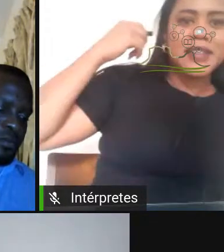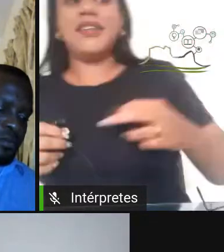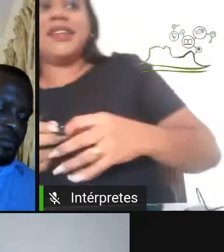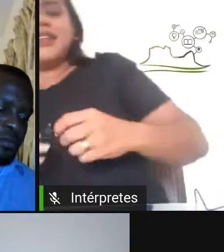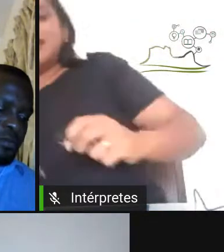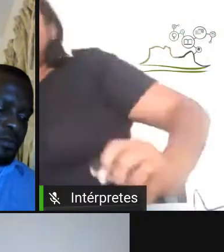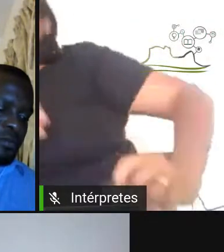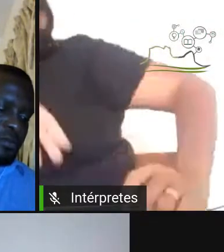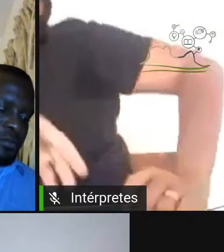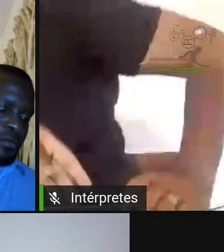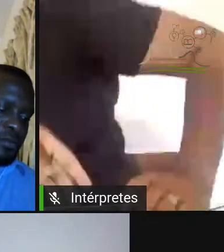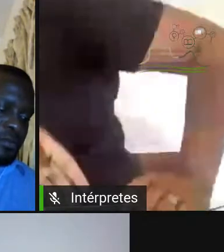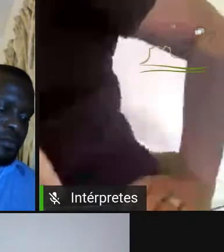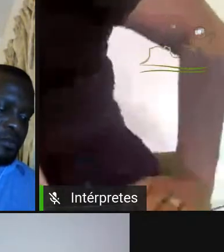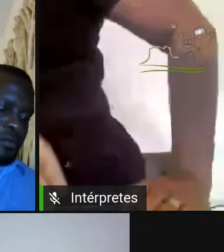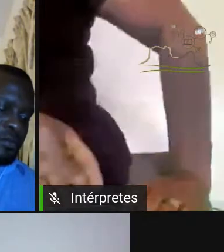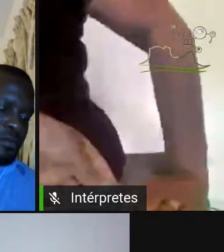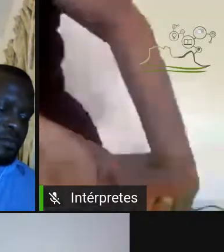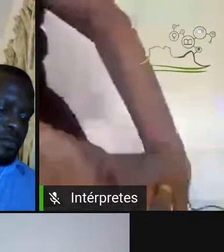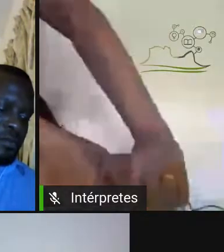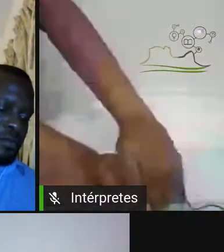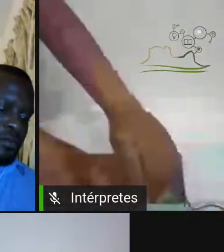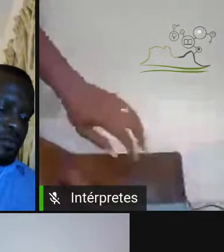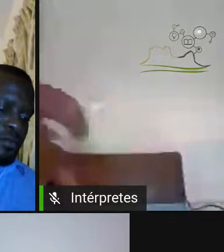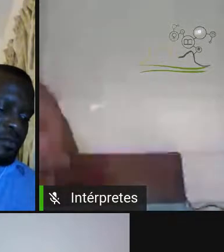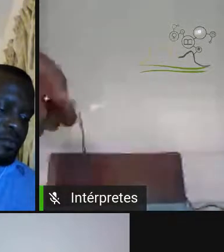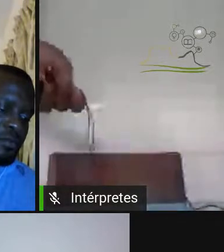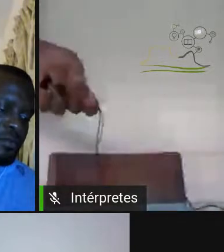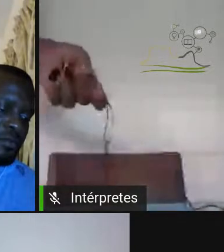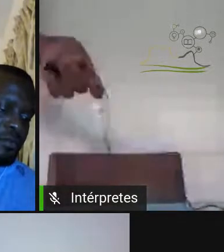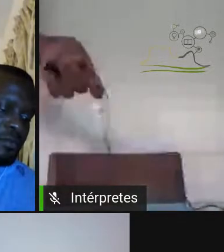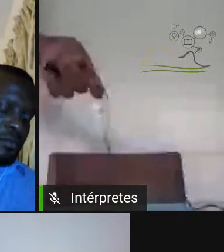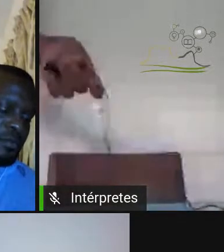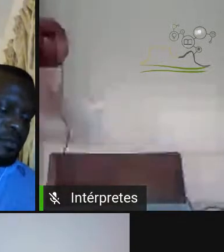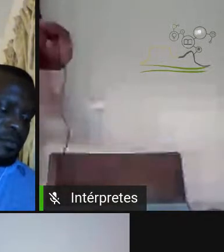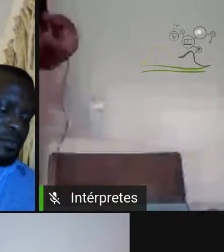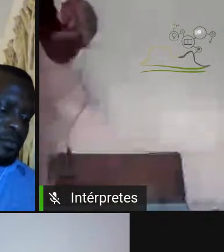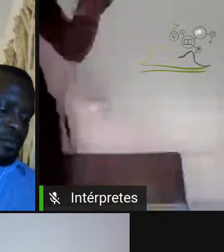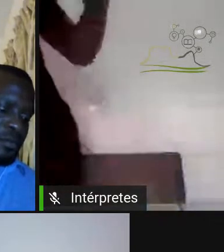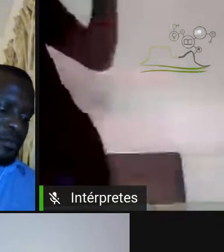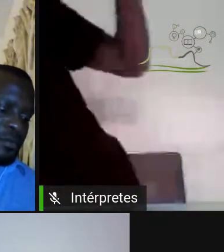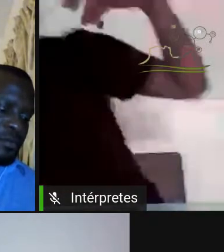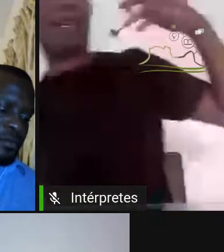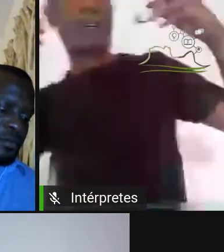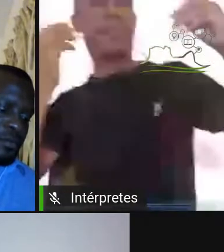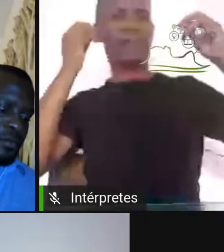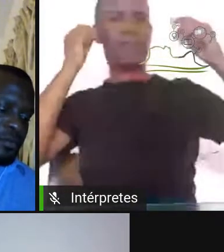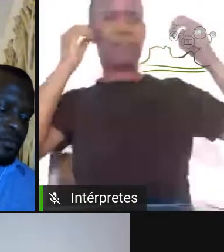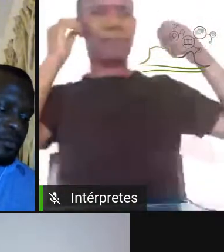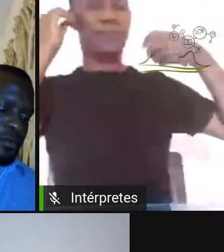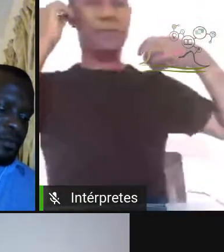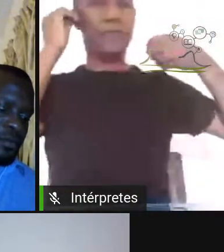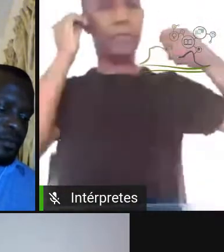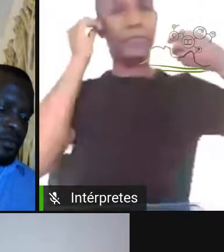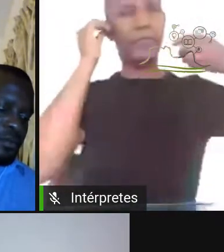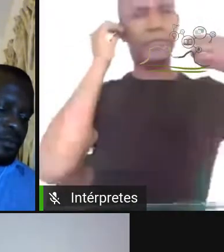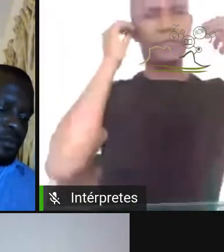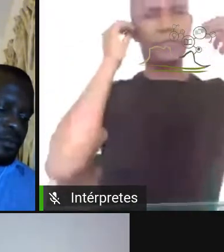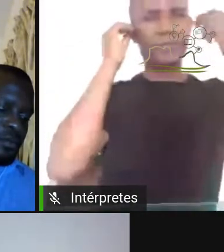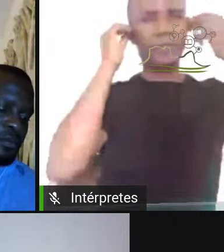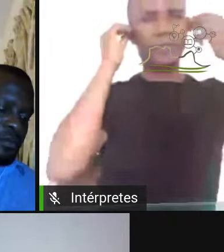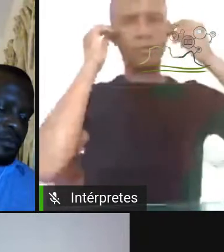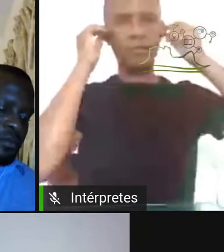sobre as pessoas e, a partir daí, sobre Moçambique, sobre os moçambicanos. No seu caso, no seu livro de estreia, não